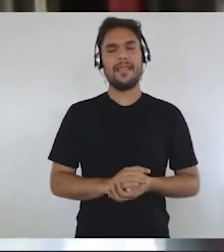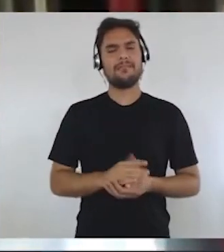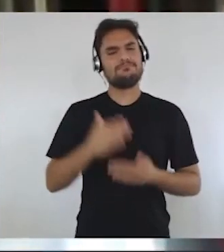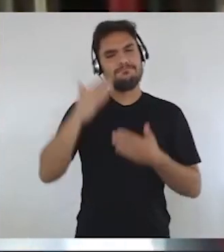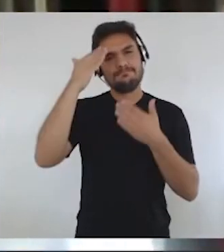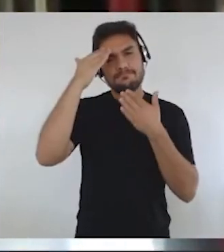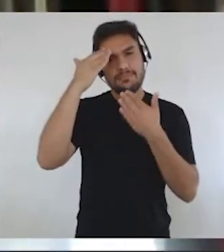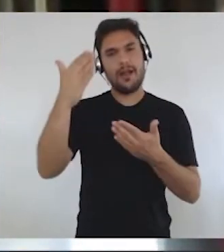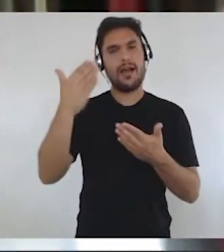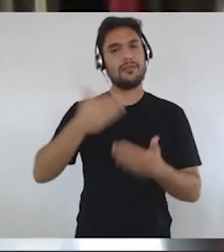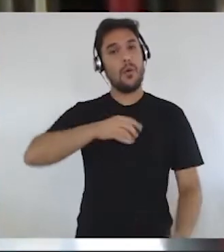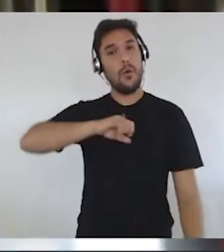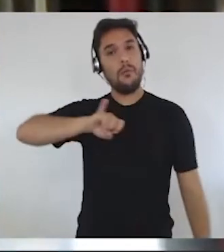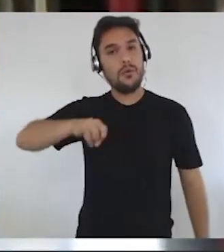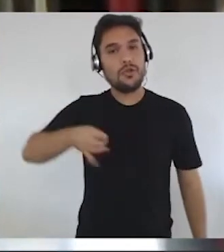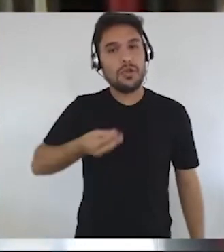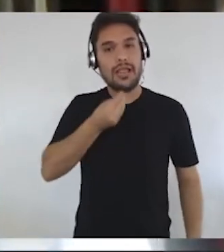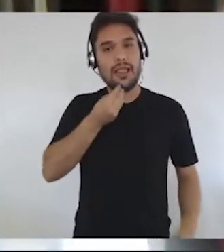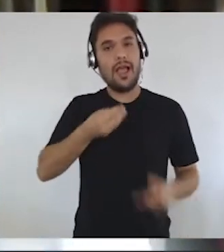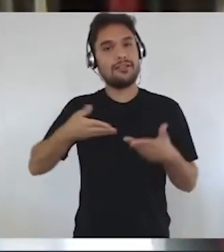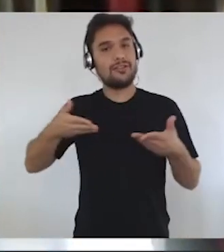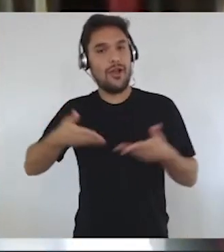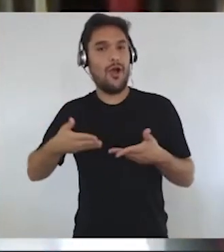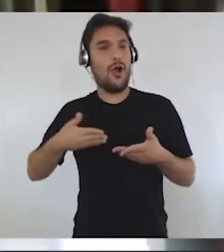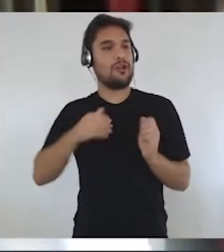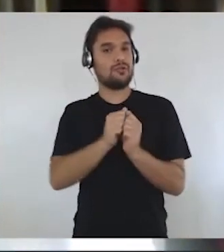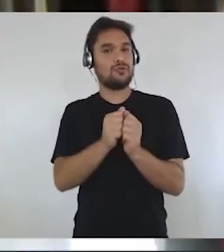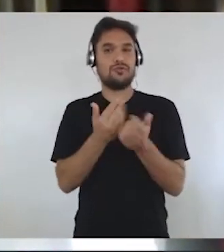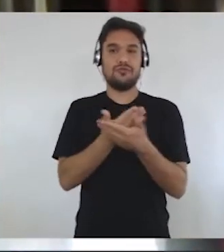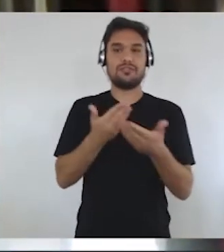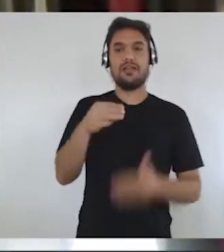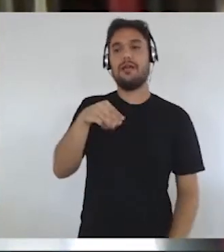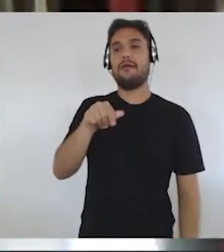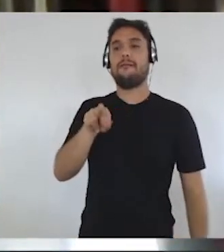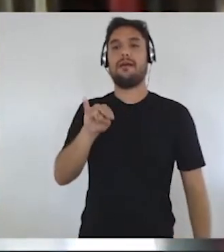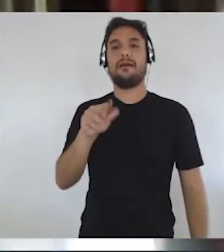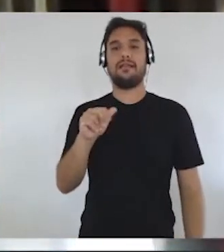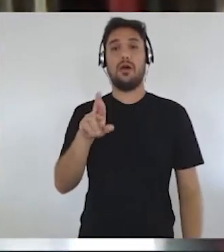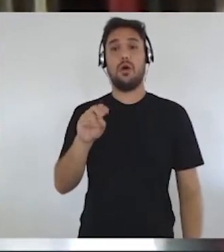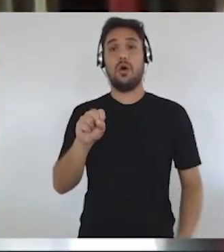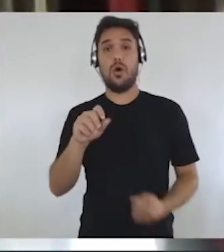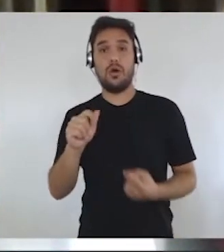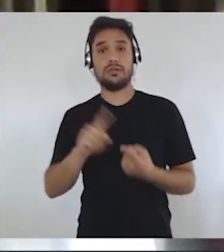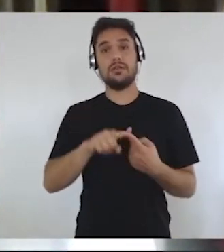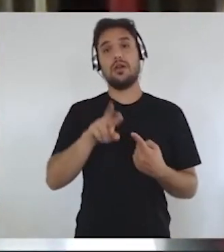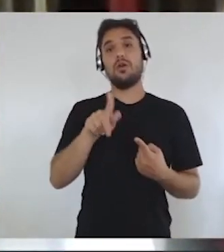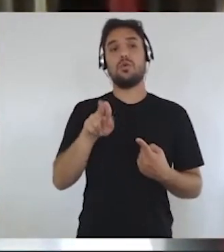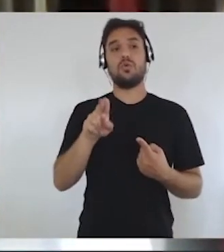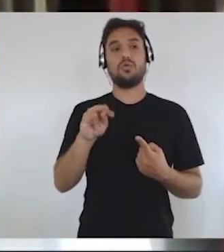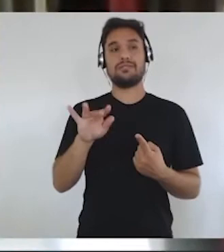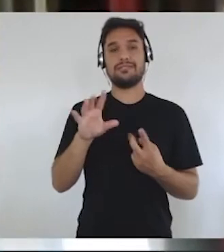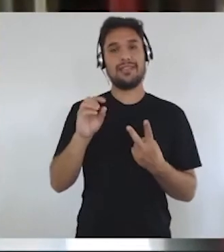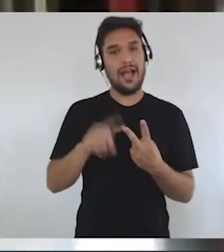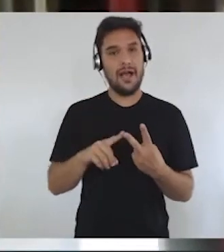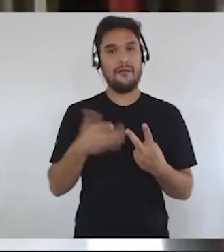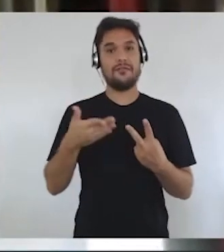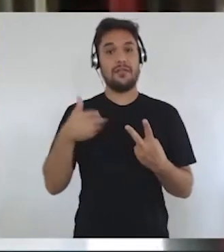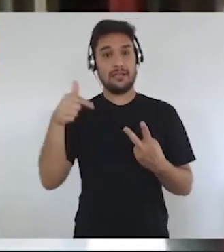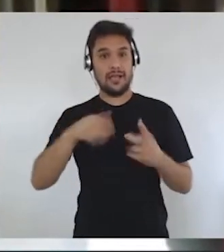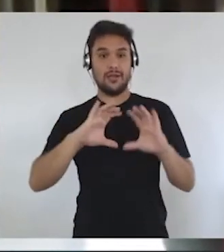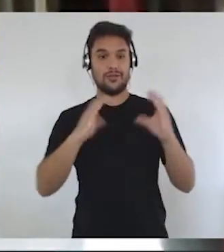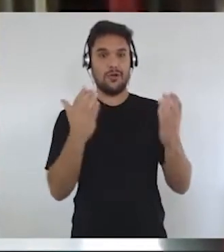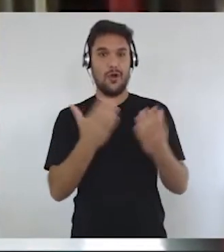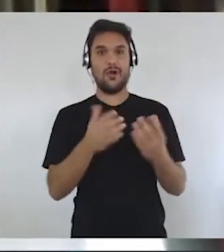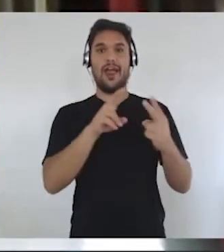grande oportunidade, um grande prazer estar com todos aqui, Maria Rosa e Gustavo Mônaco, nesse congresso digital,